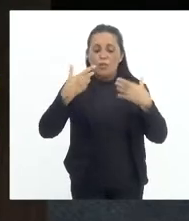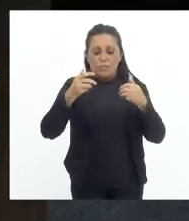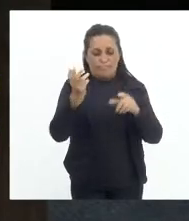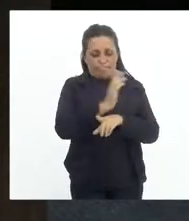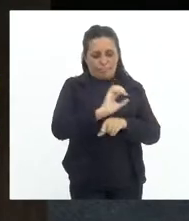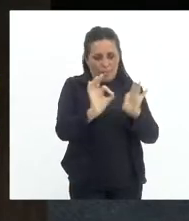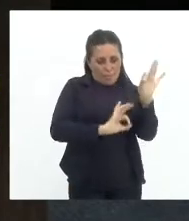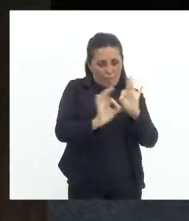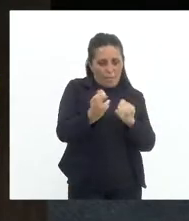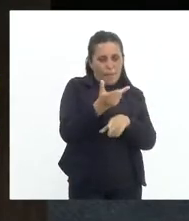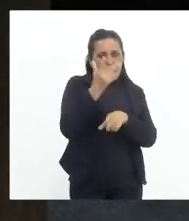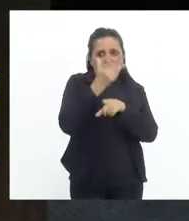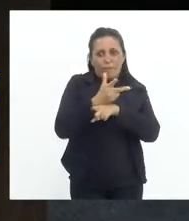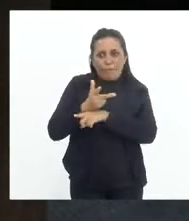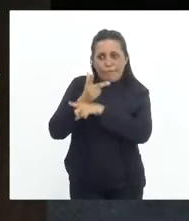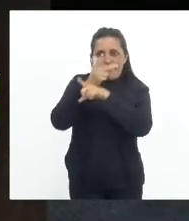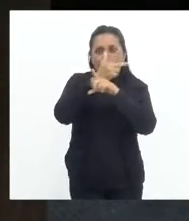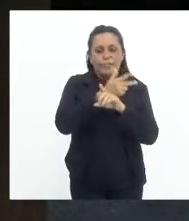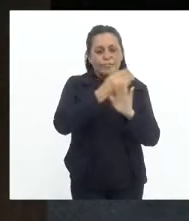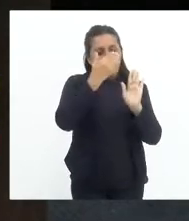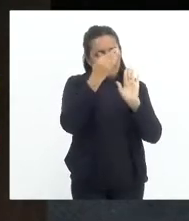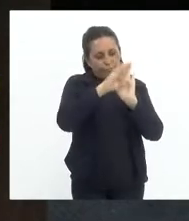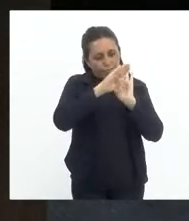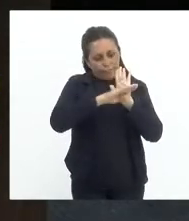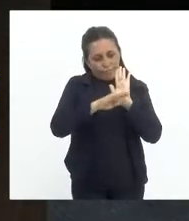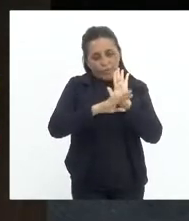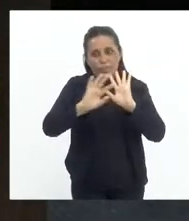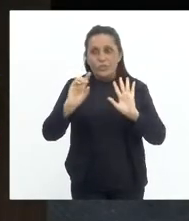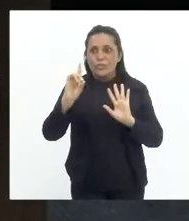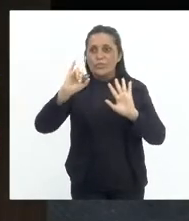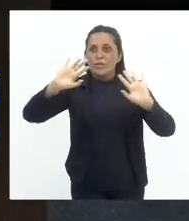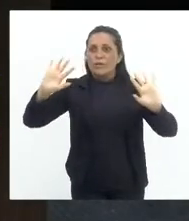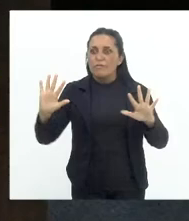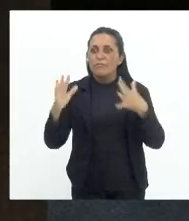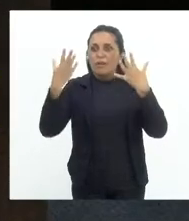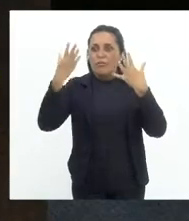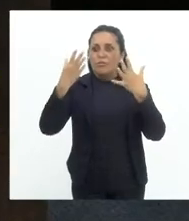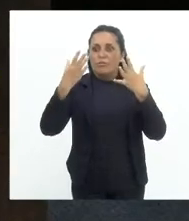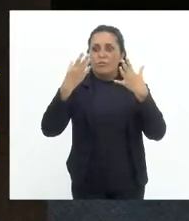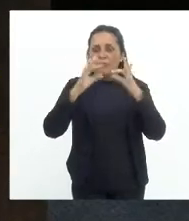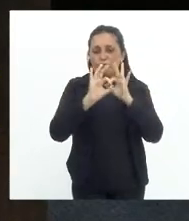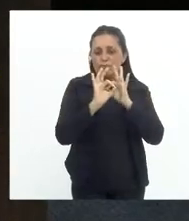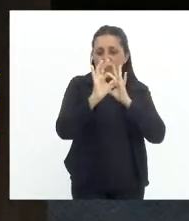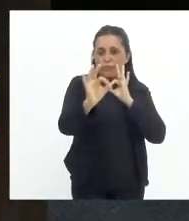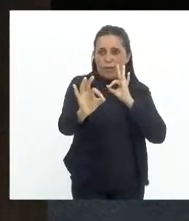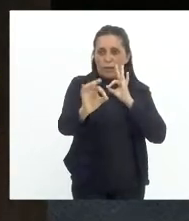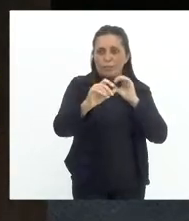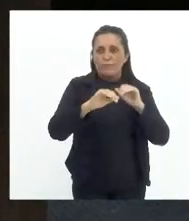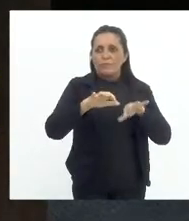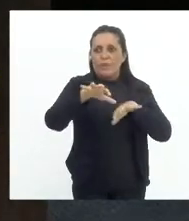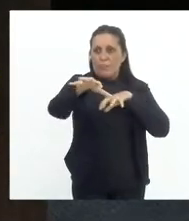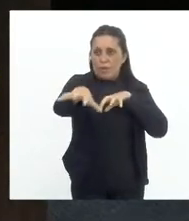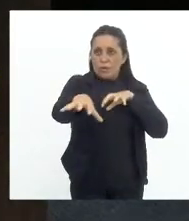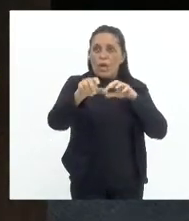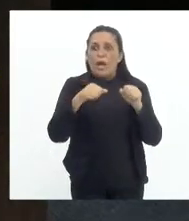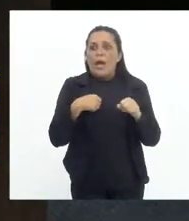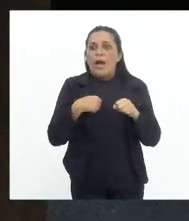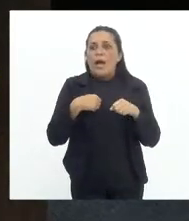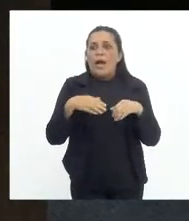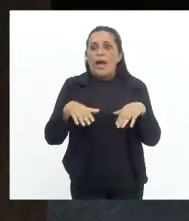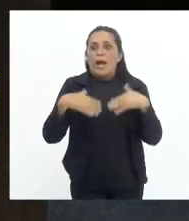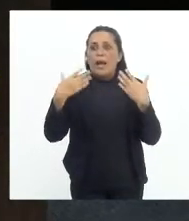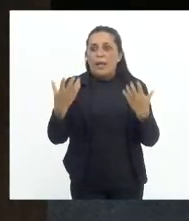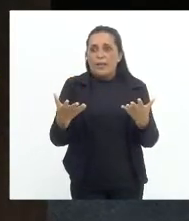um vídeo editado e no dia nós fizemos o evento online passando o vídeo de cada pessoa